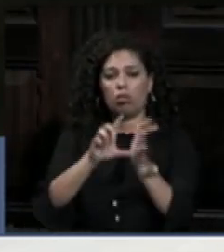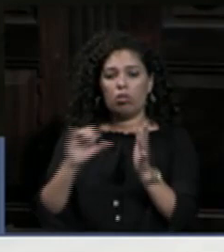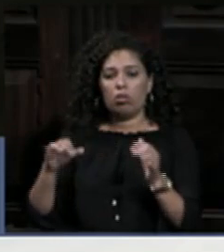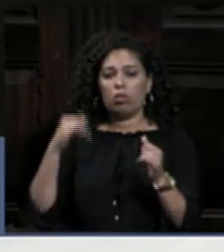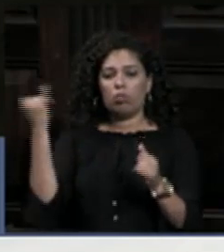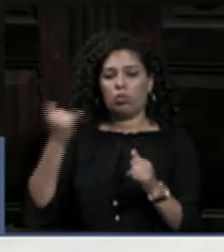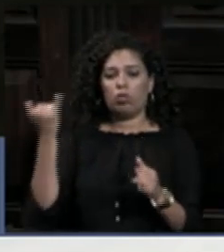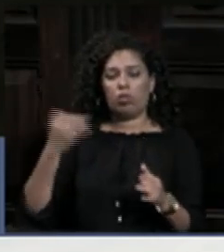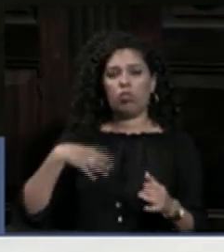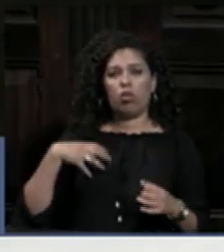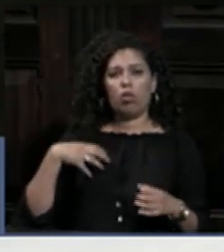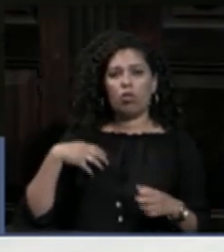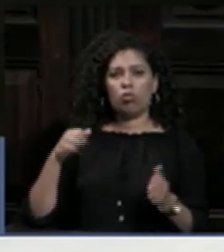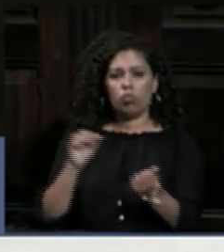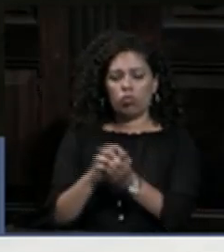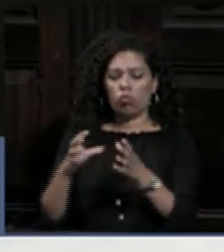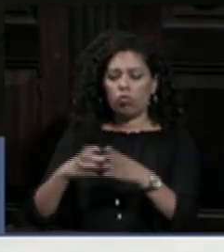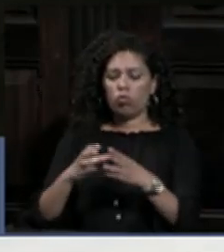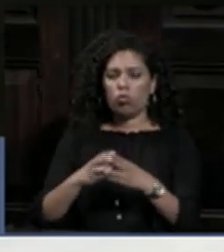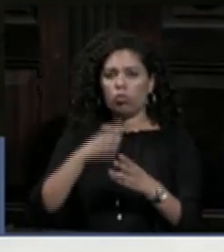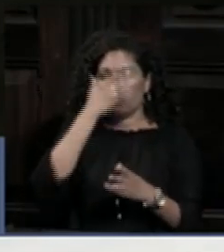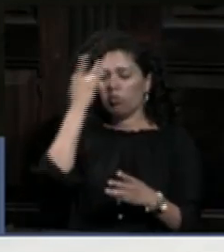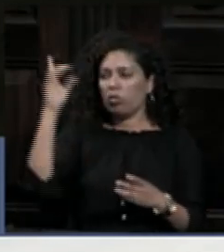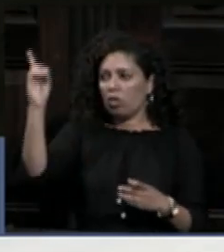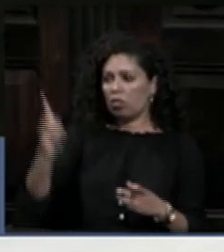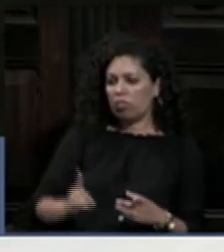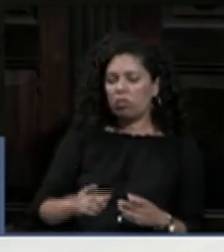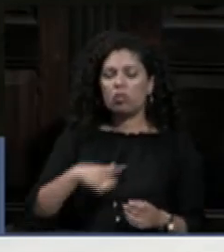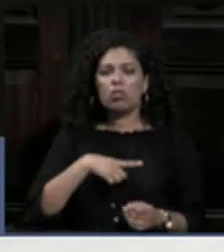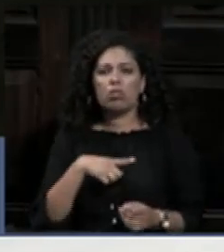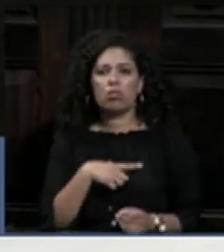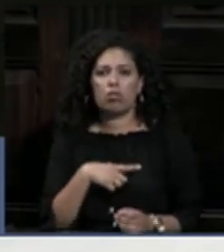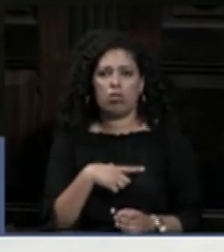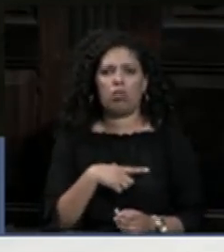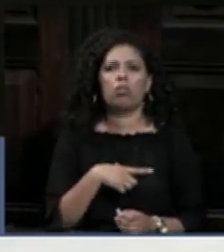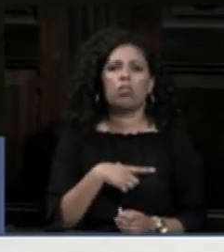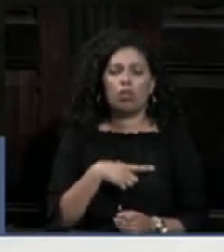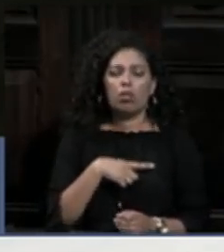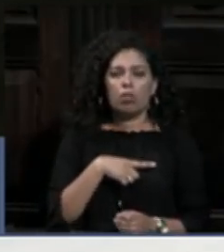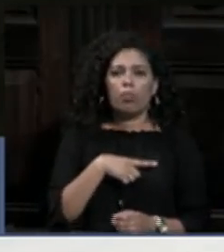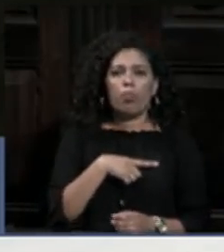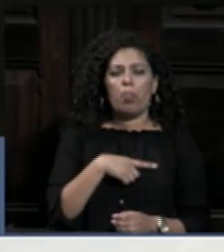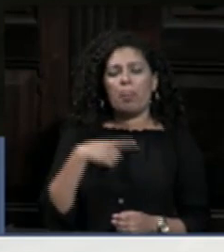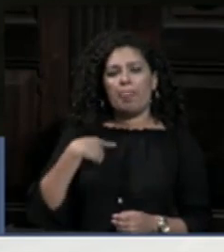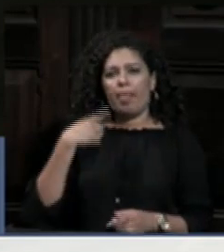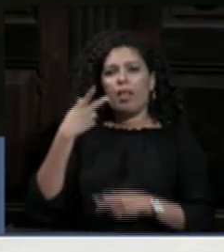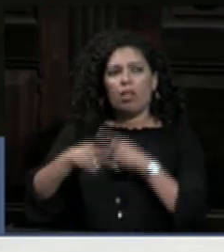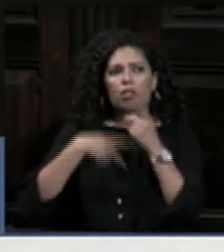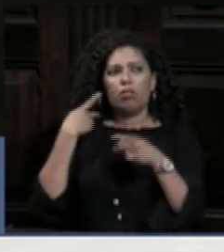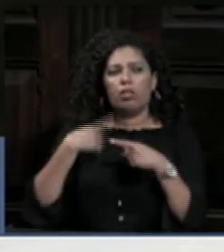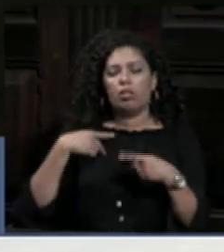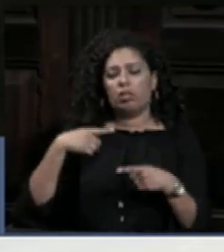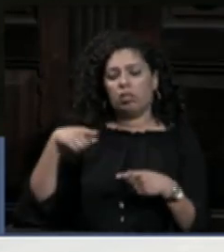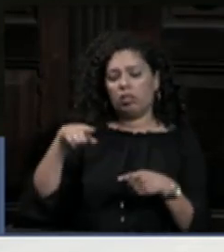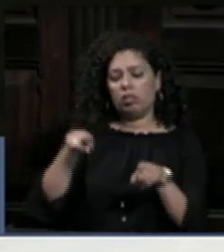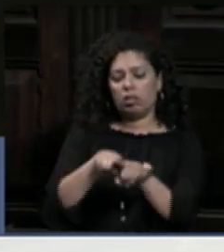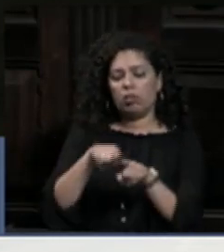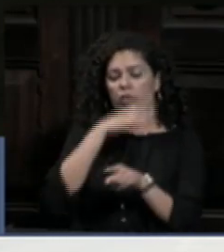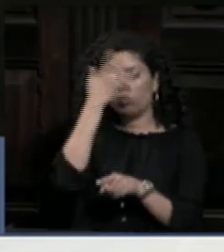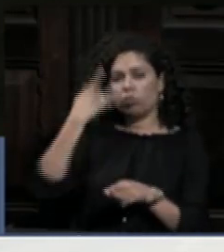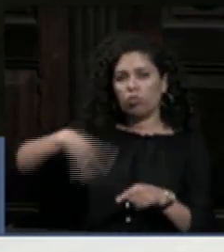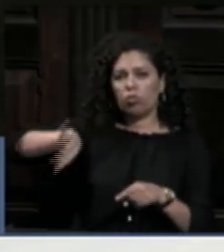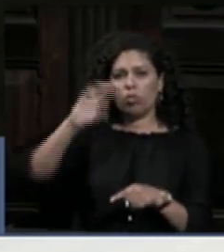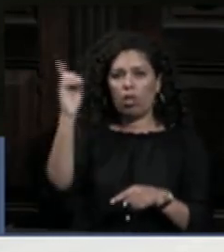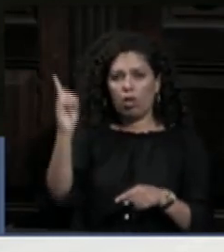eu tenho defendido a lei de cotas também para as pessoas com deficiência e é um direito garantido à social é dada a